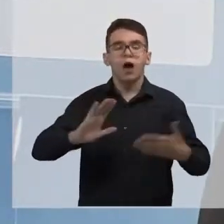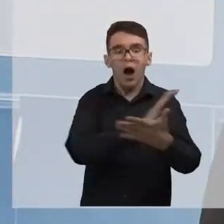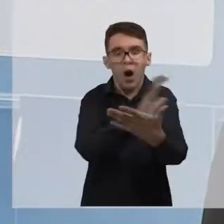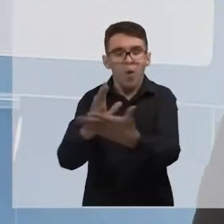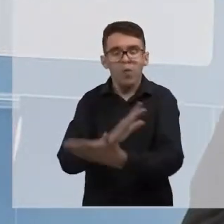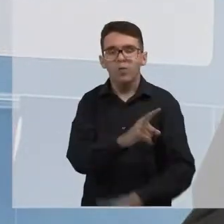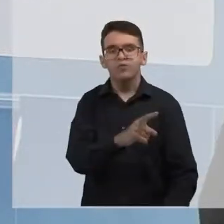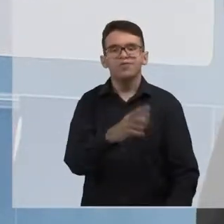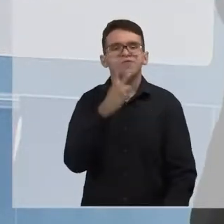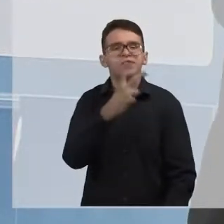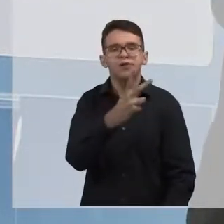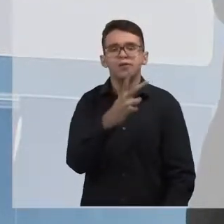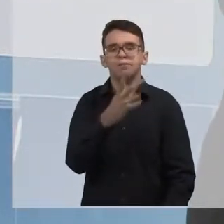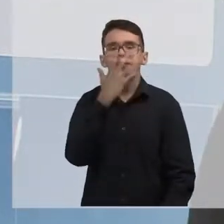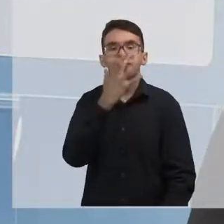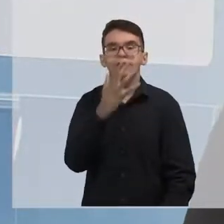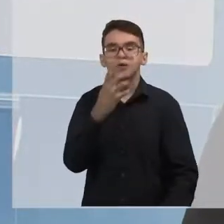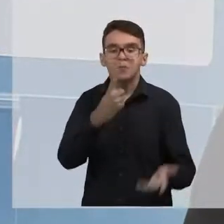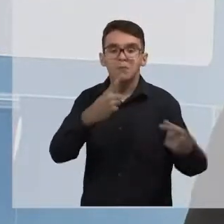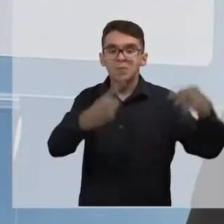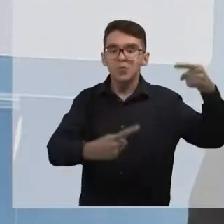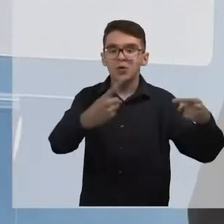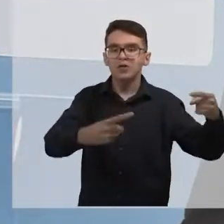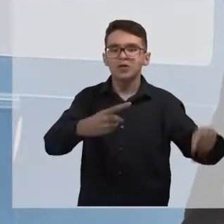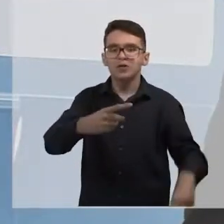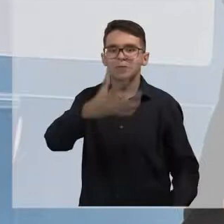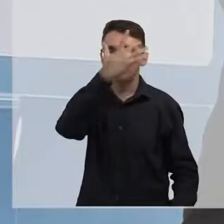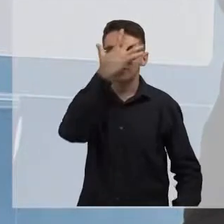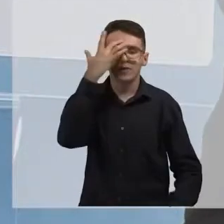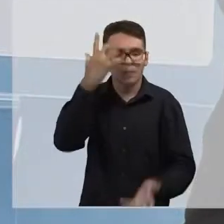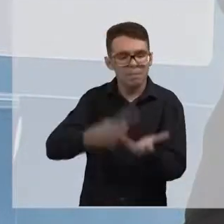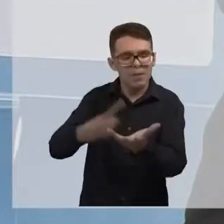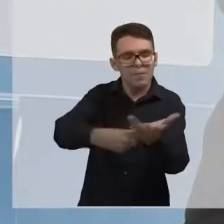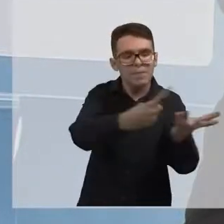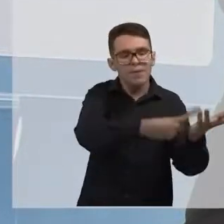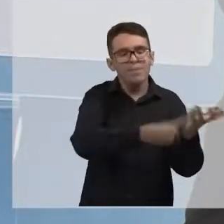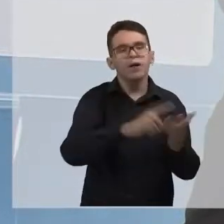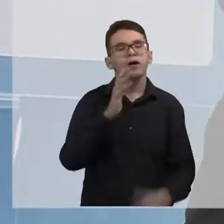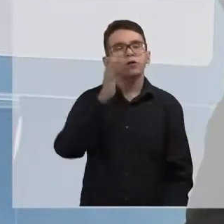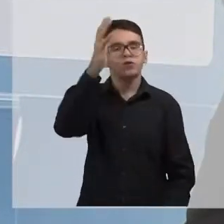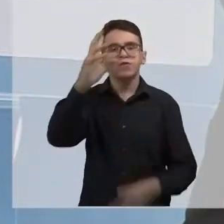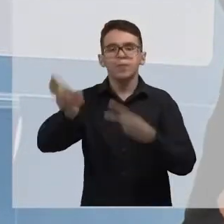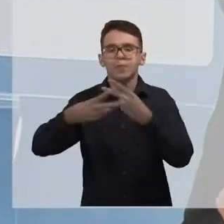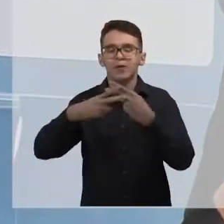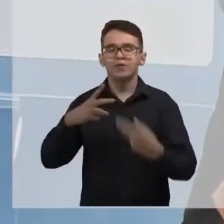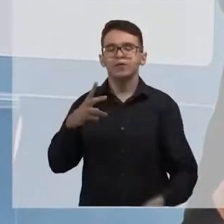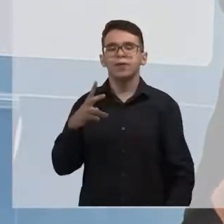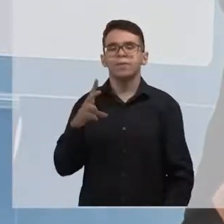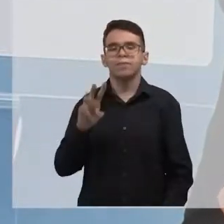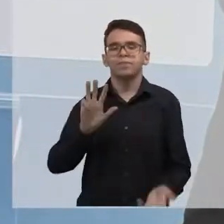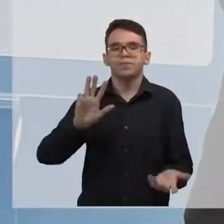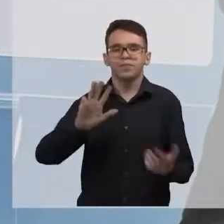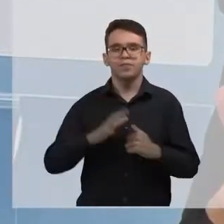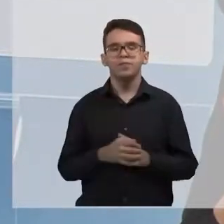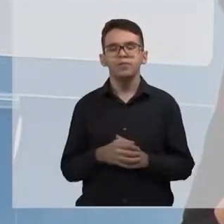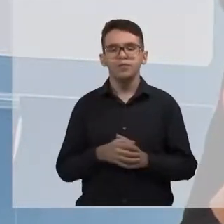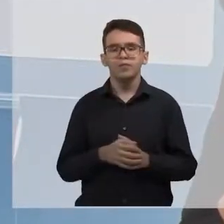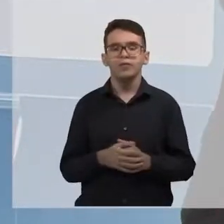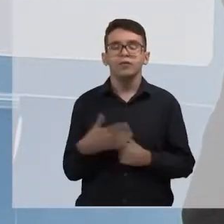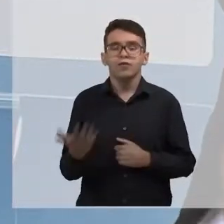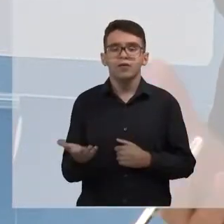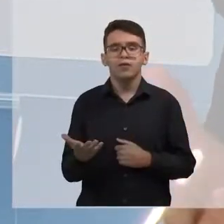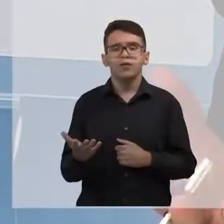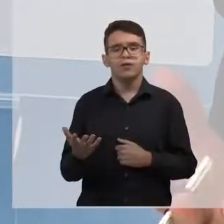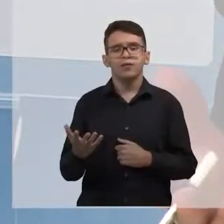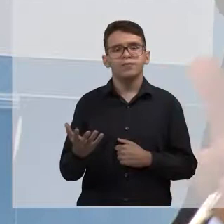de saúde, segurança pública, que a gente está à mercê da bandidagem e do crime organizado.